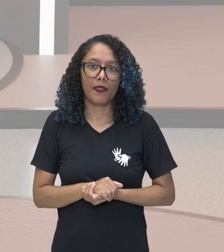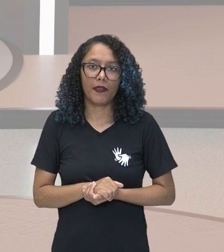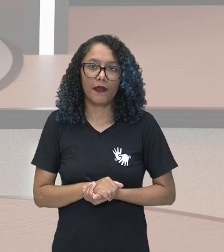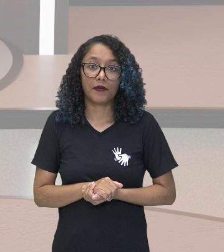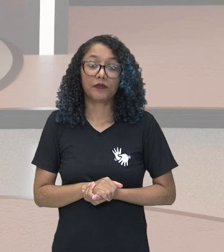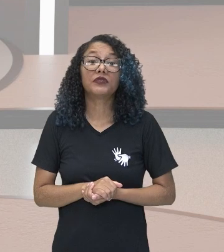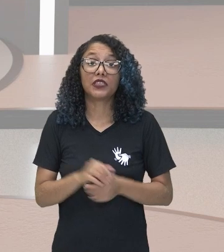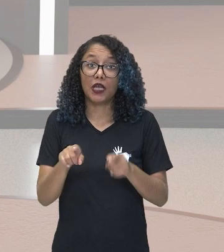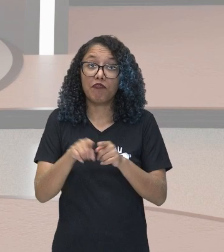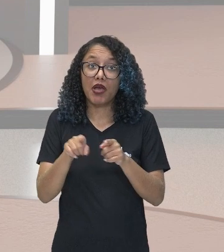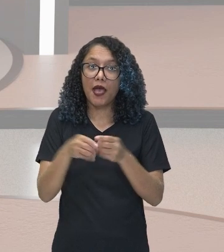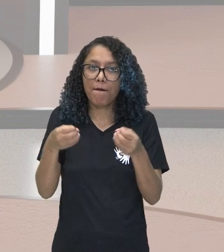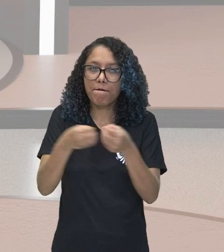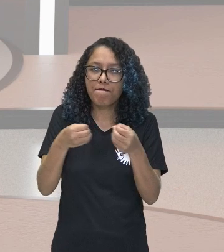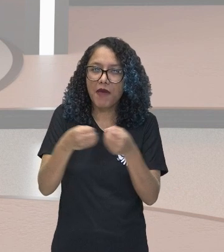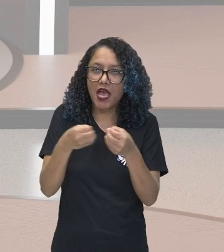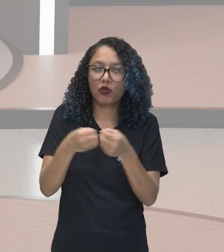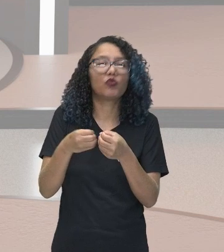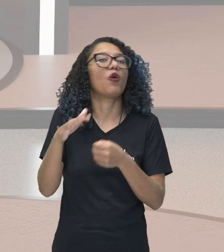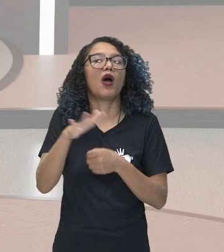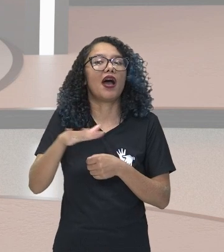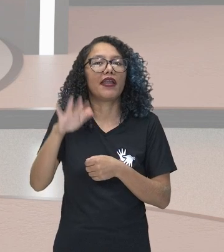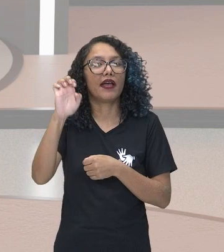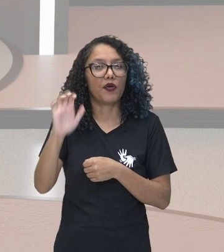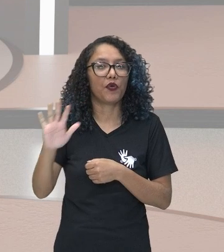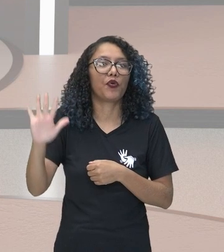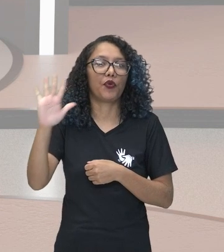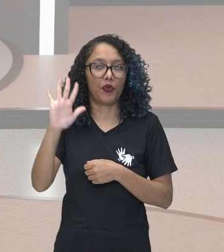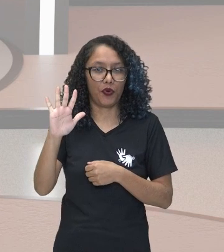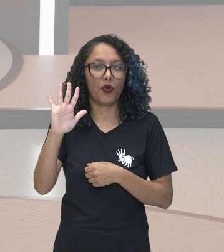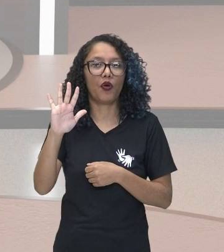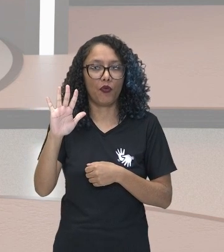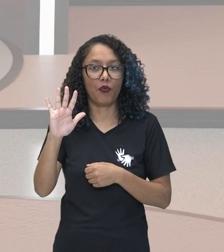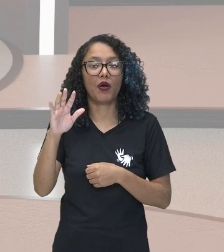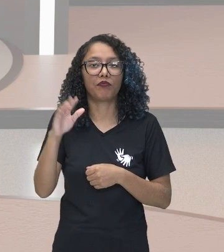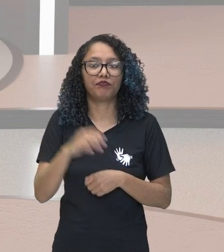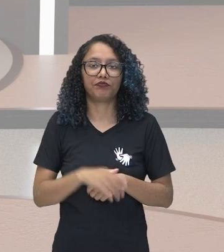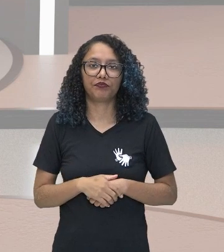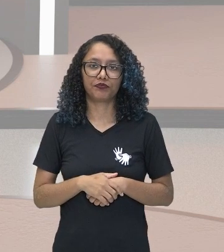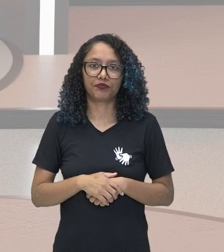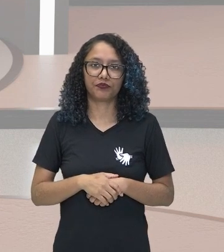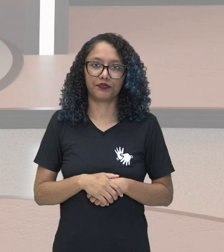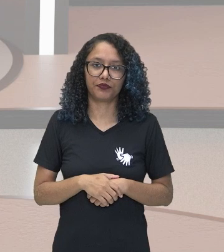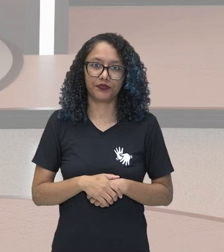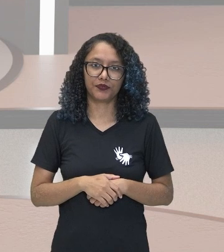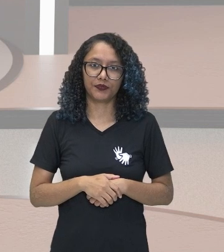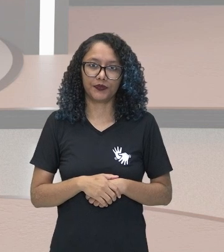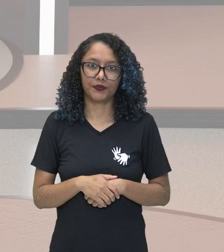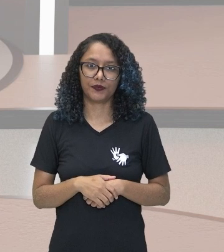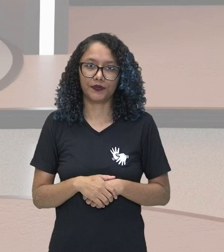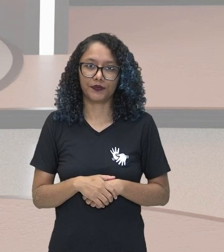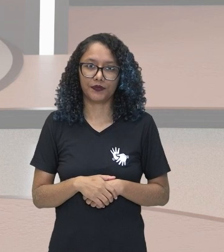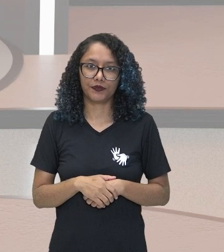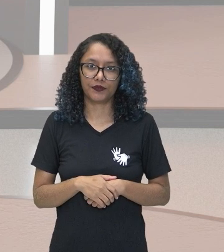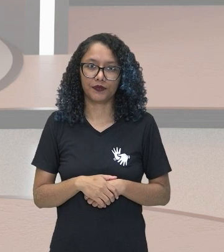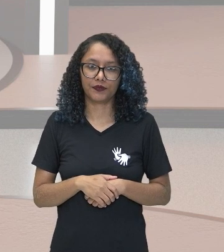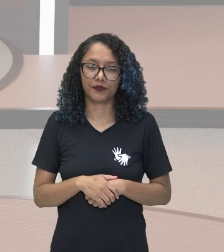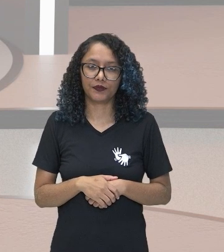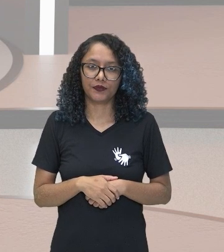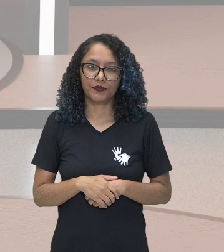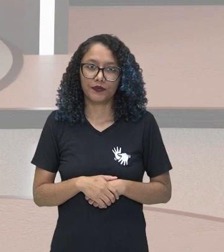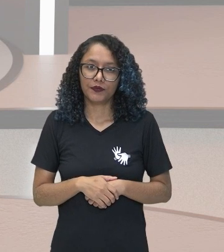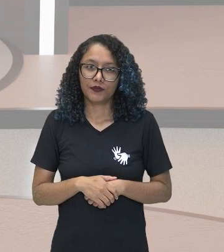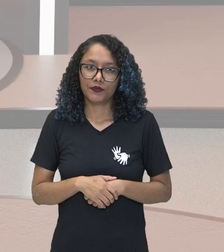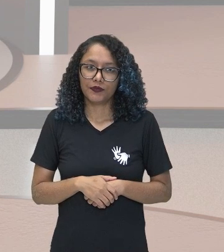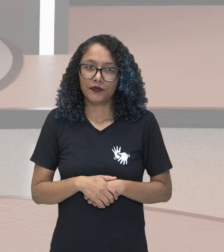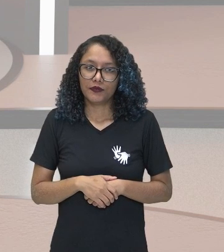continente europeu, por estar ali ao sul, aí do continente europeu,